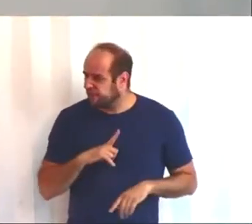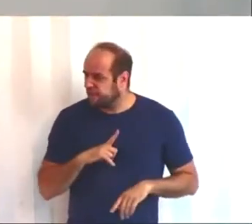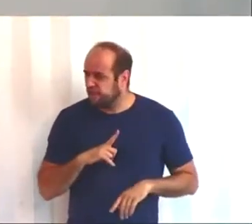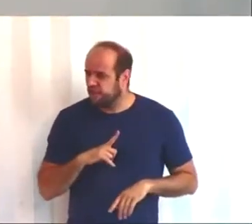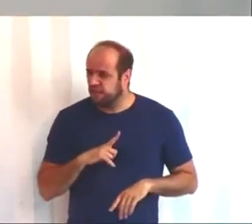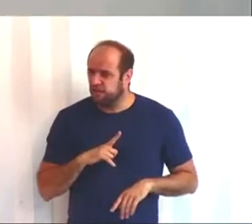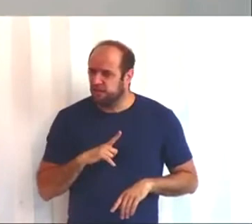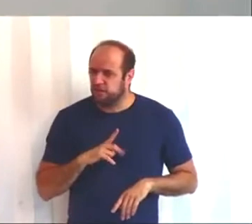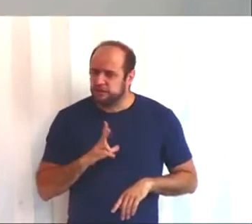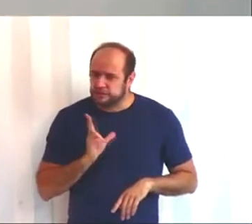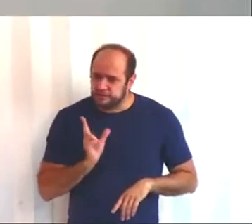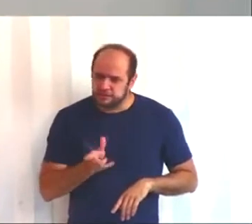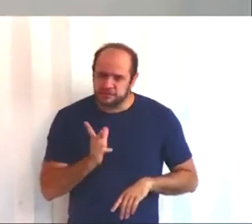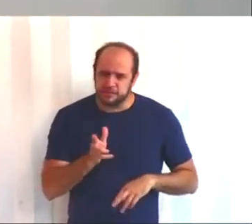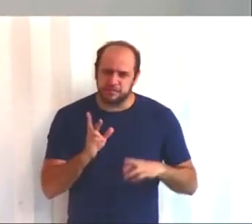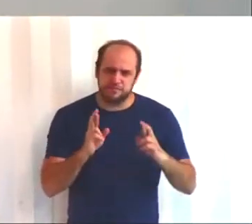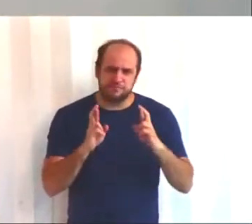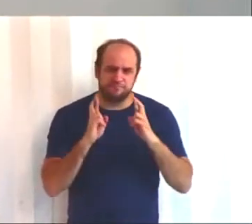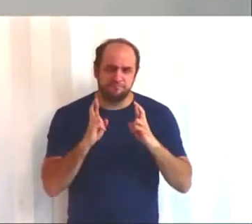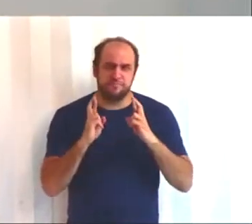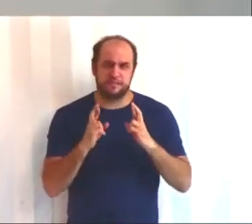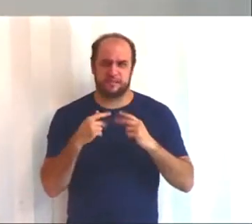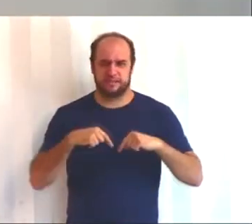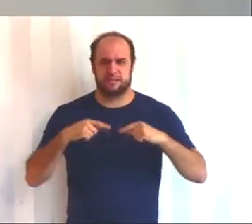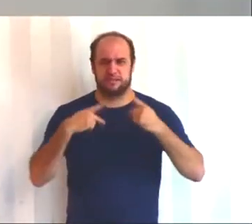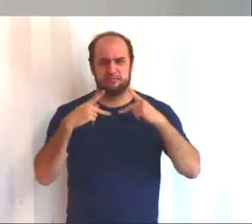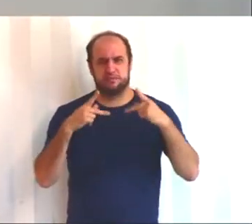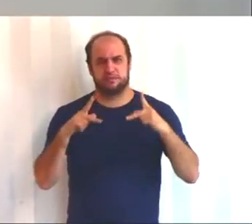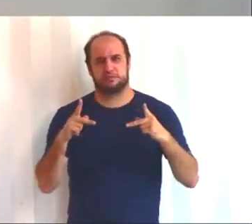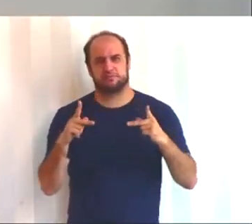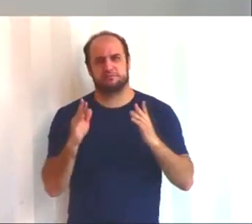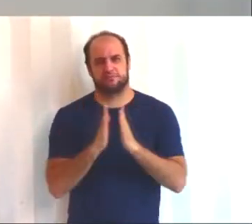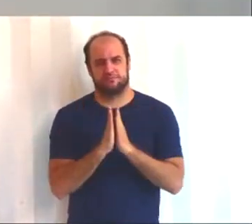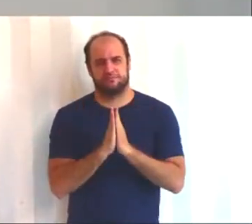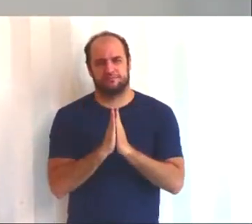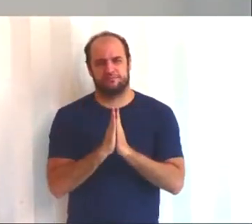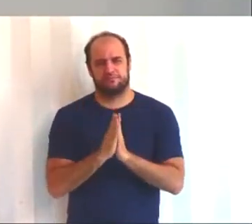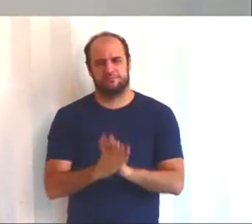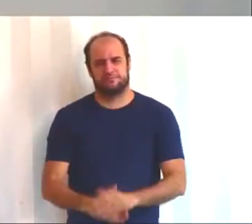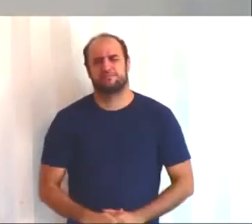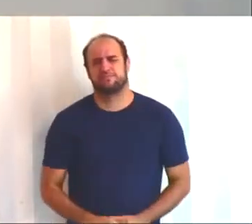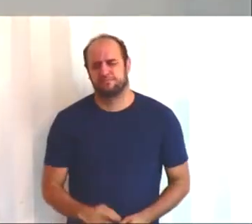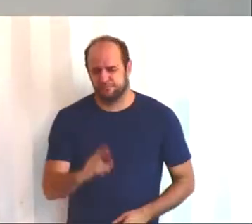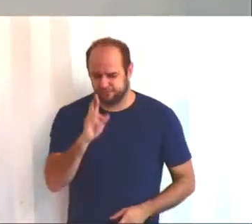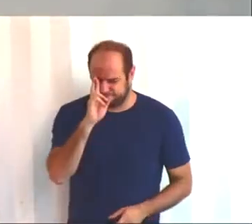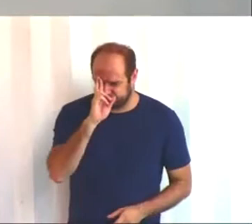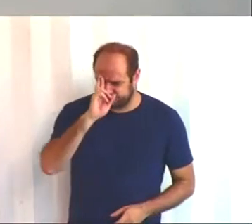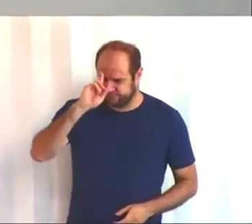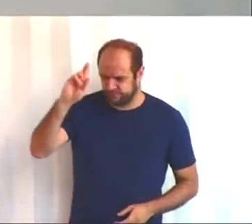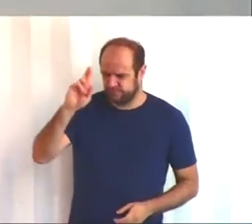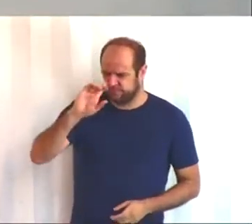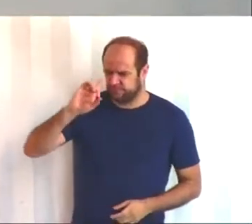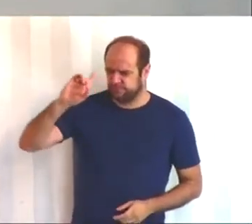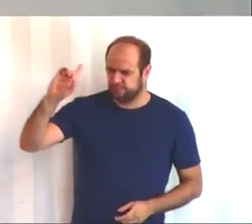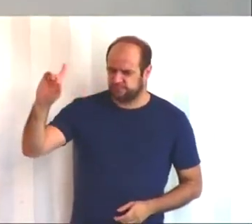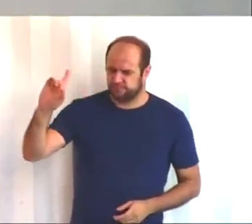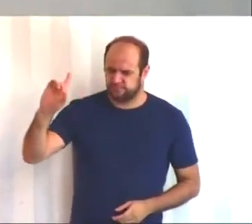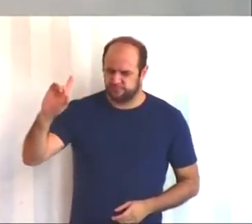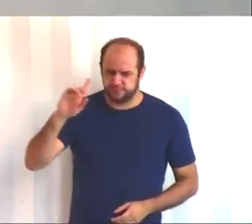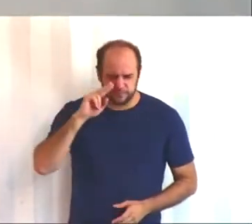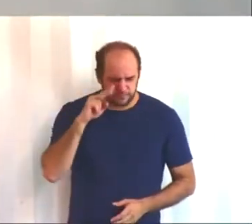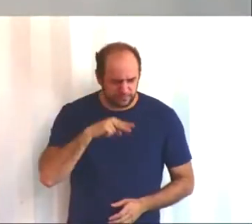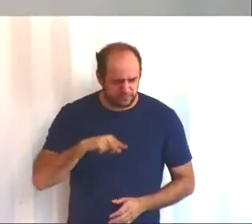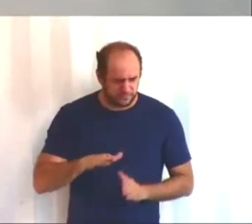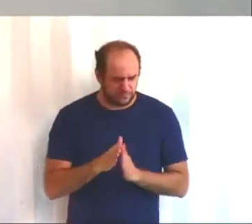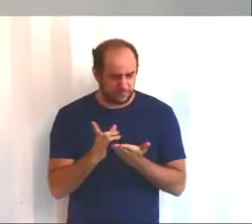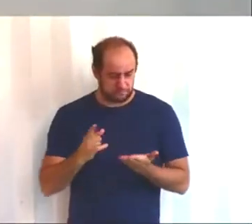É sempre a esperança de um pregador. Feche seus olhos, vamos orar. Senhor nosso Deus, a gente olha para a Tua palavra